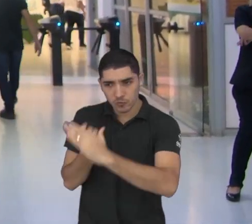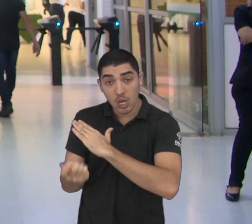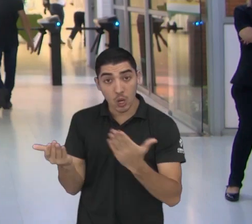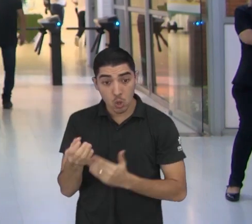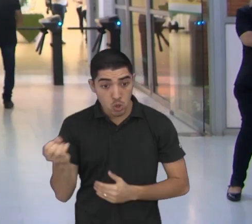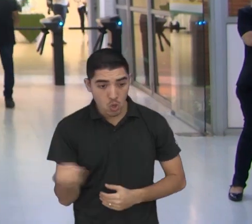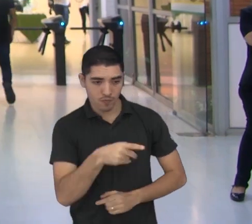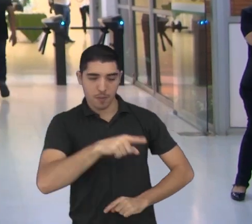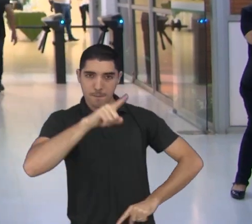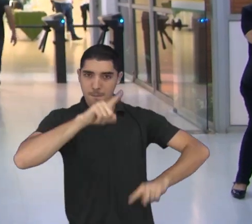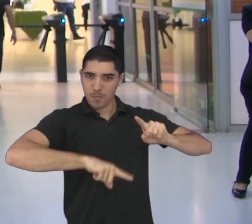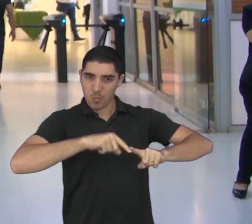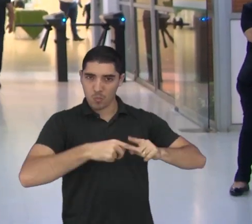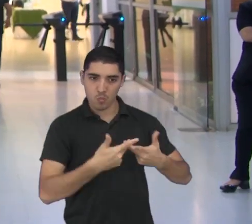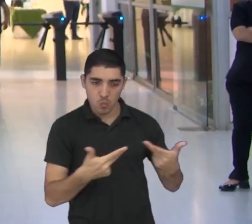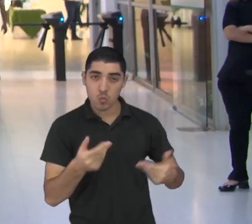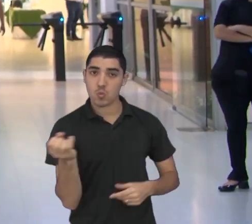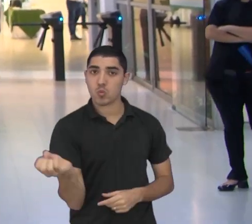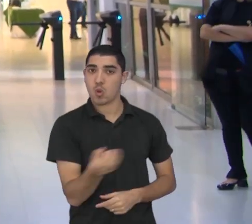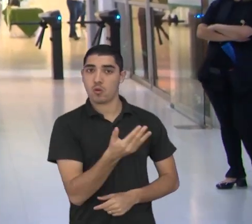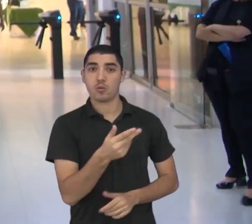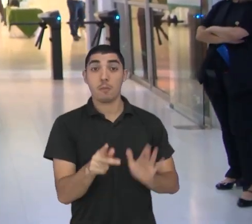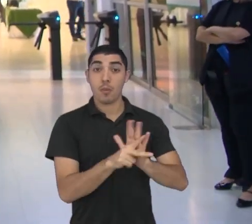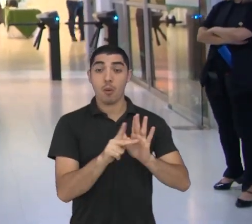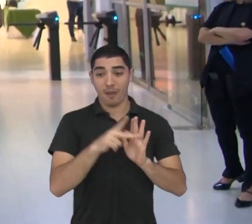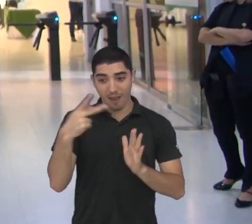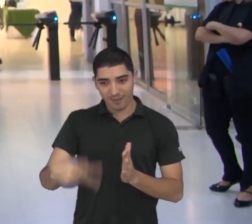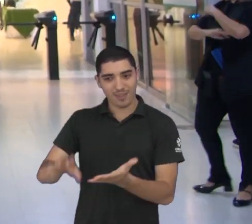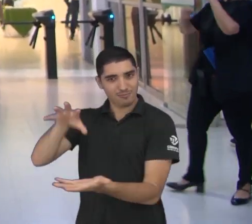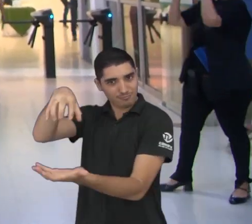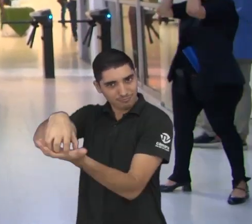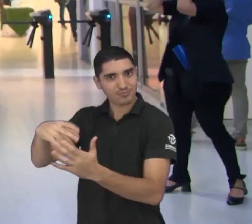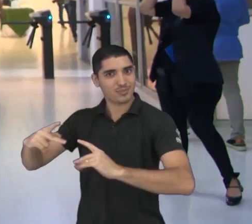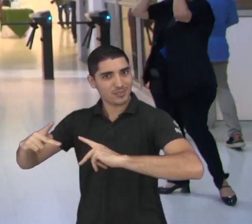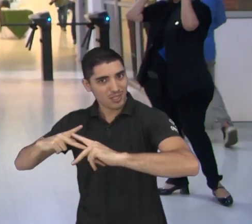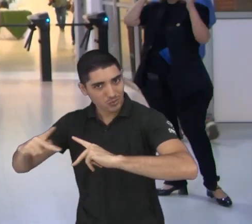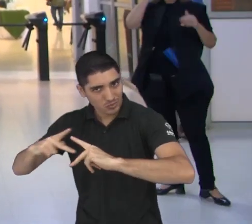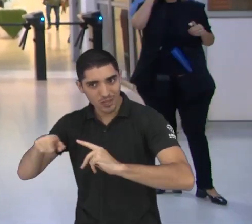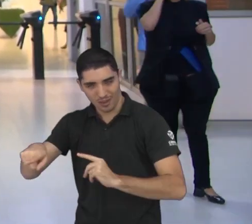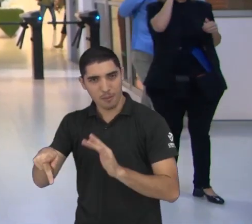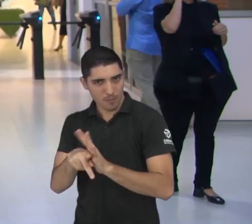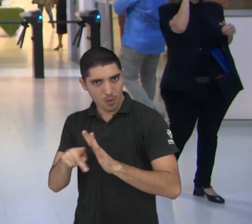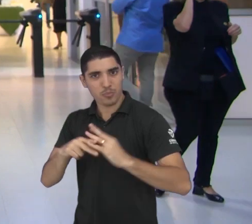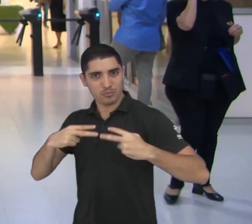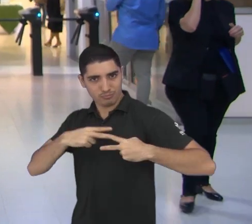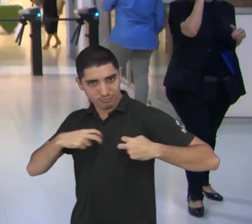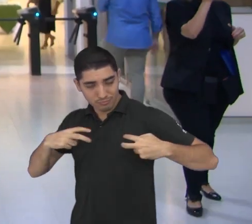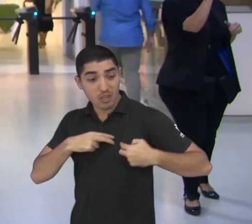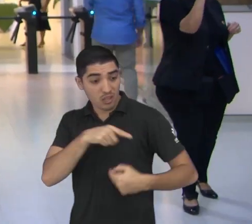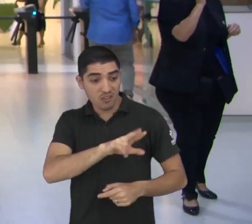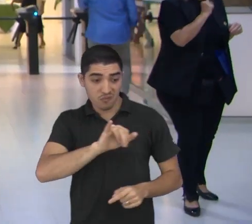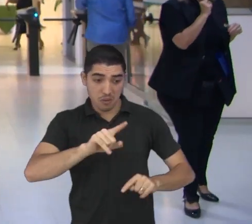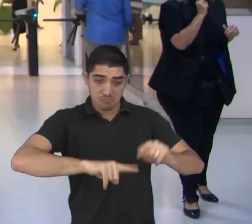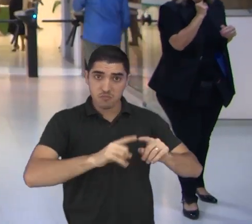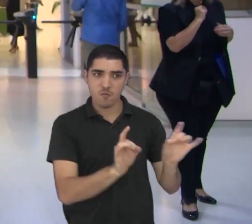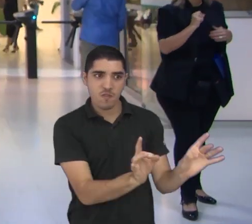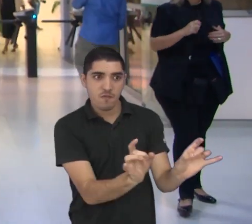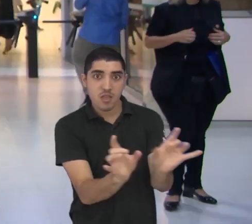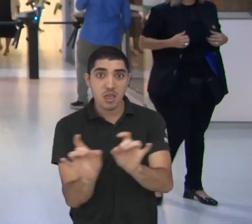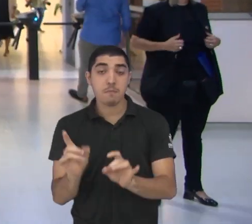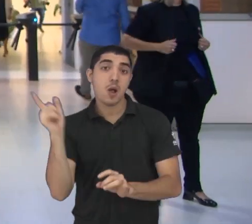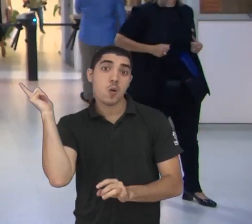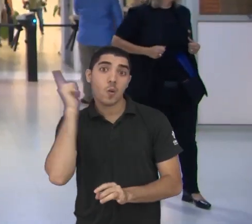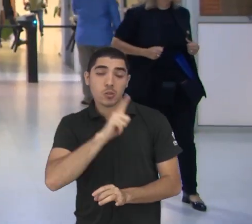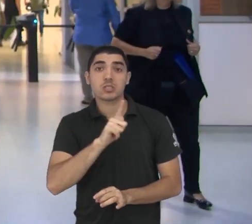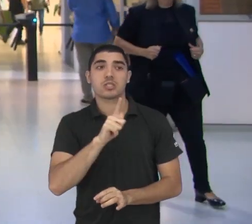260 milhões. Agora mais um novo produto. Quando a gente fala de um novo produto aqui também na planta da Revap em São José, a gente também está falando também de um produto que